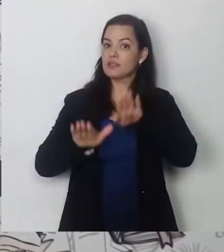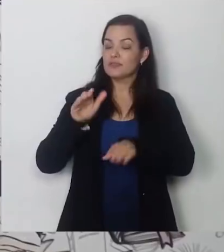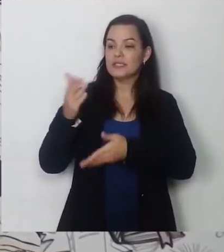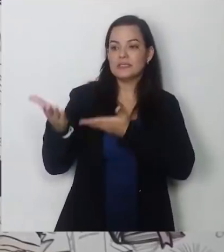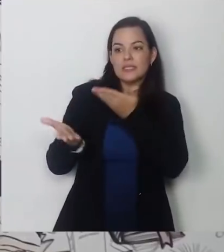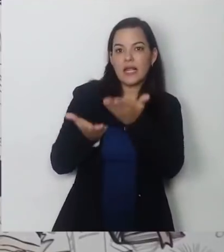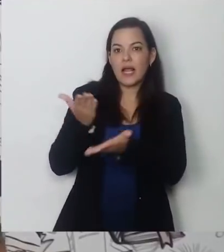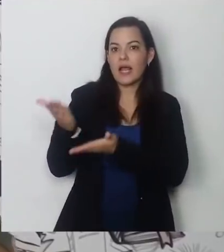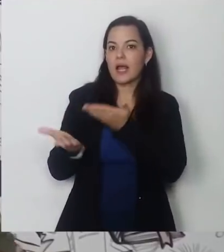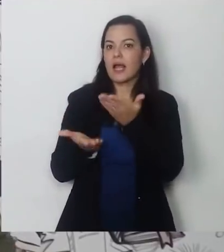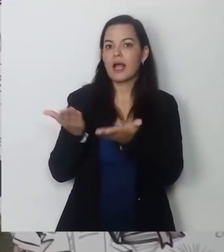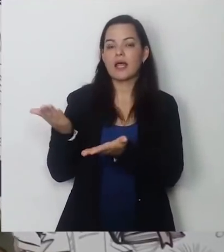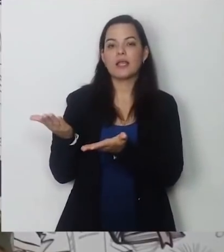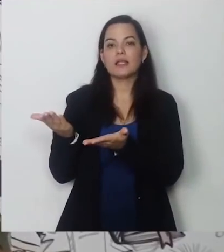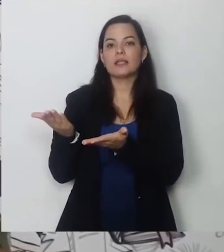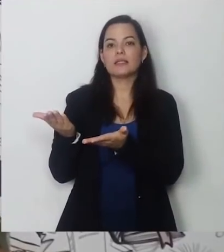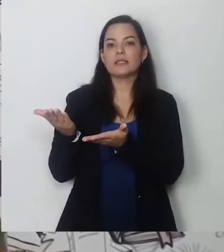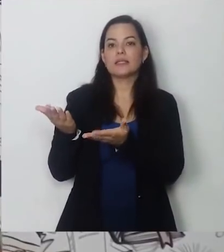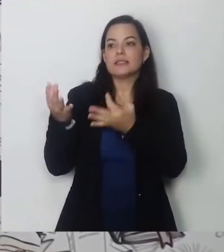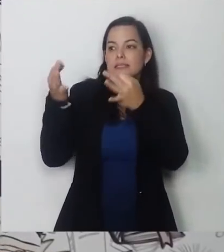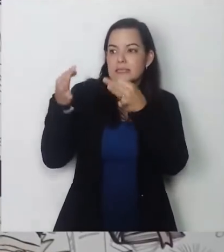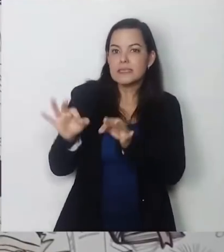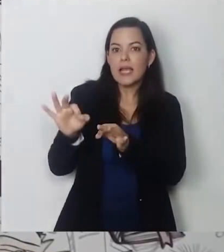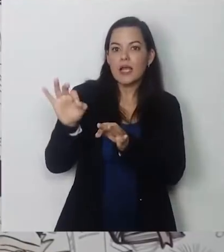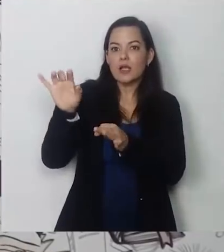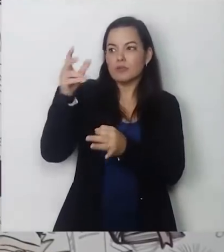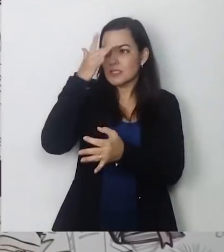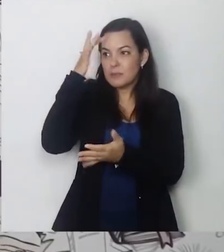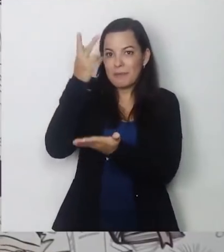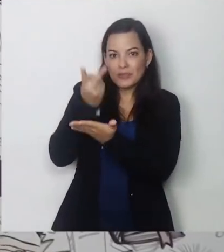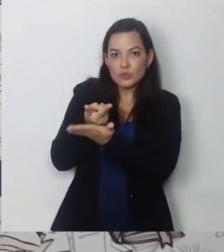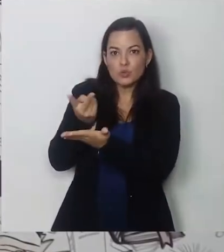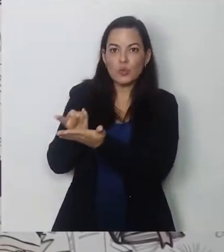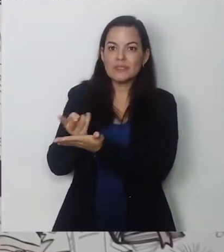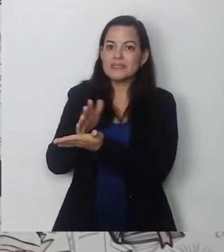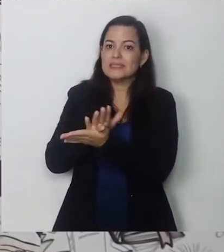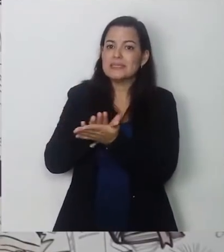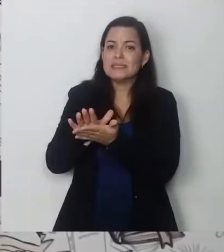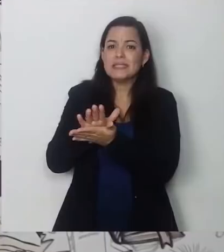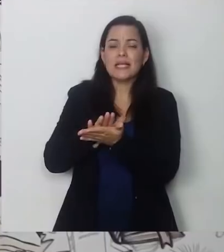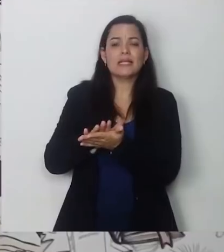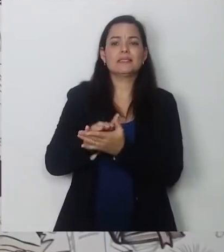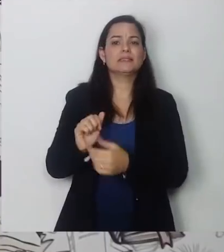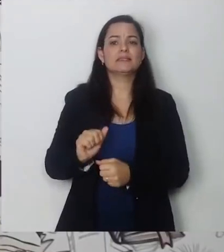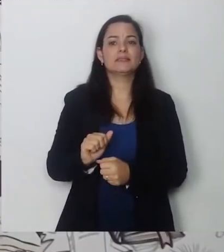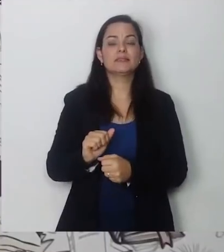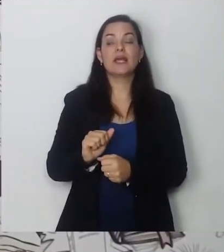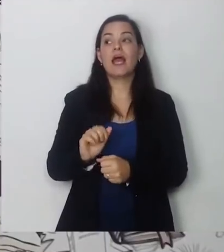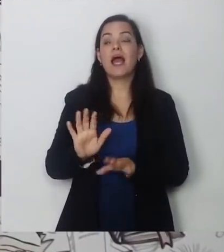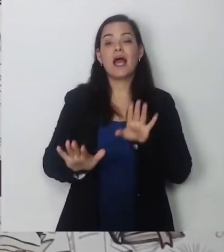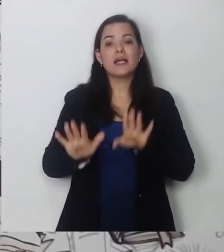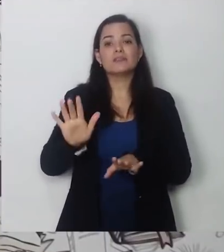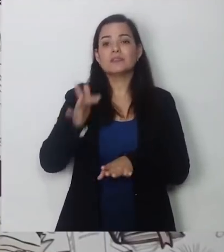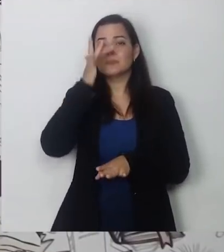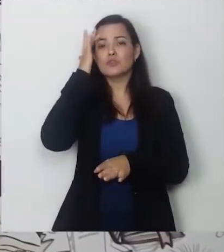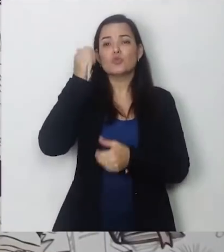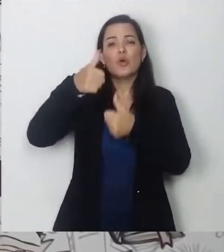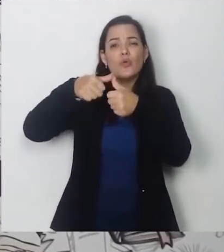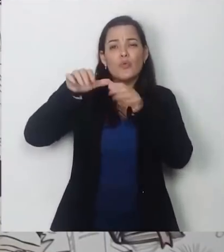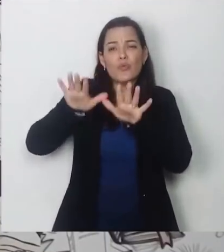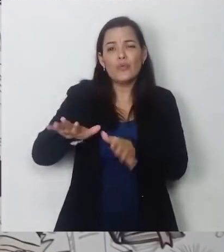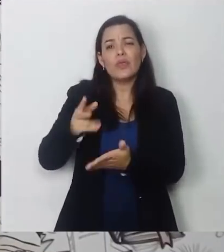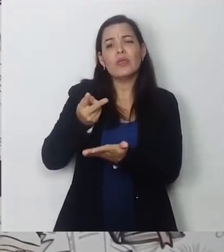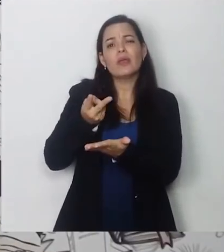E muitos passavam toda a sua vida em condições muito inadequadas